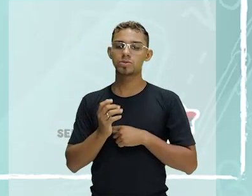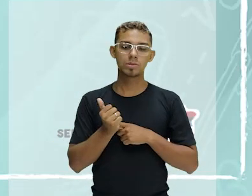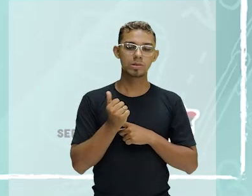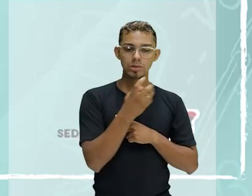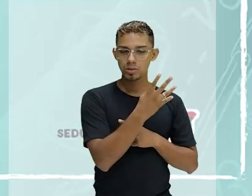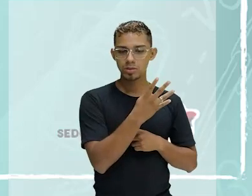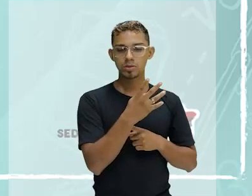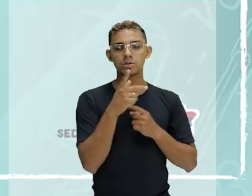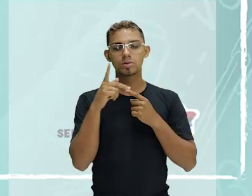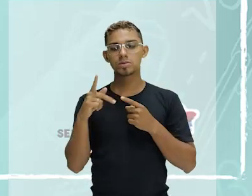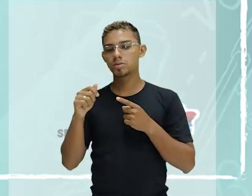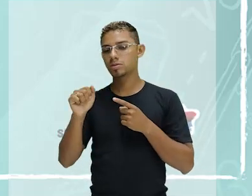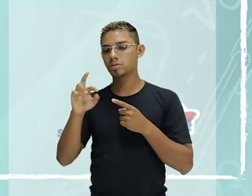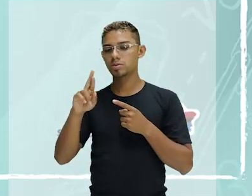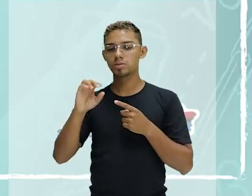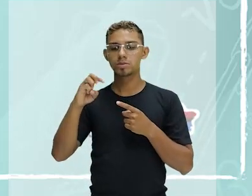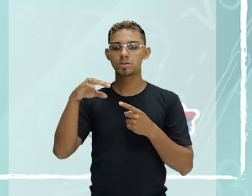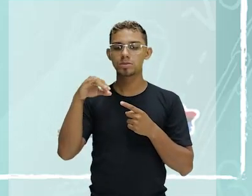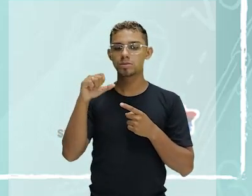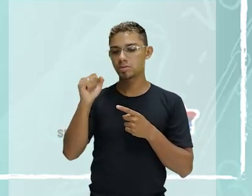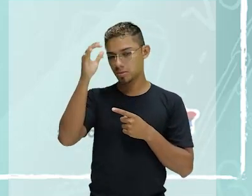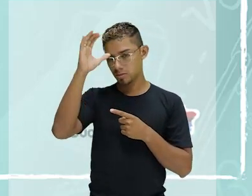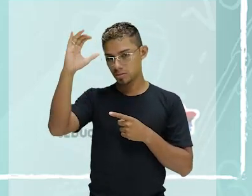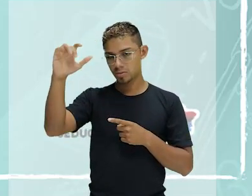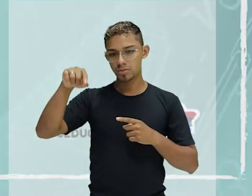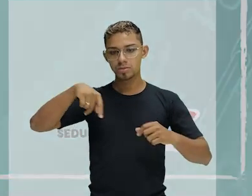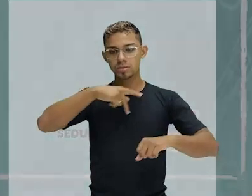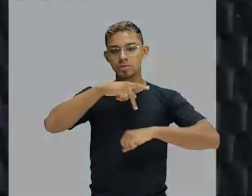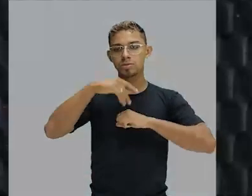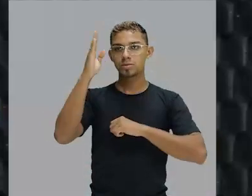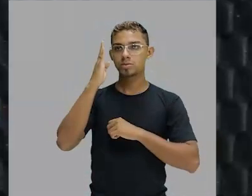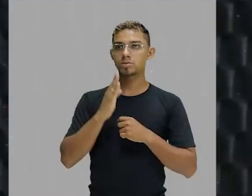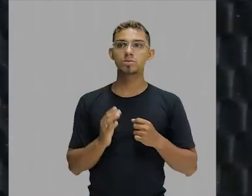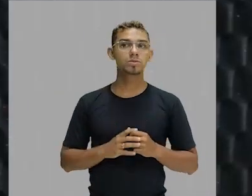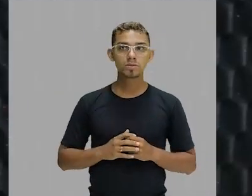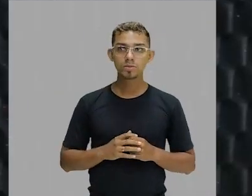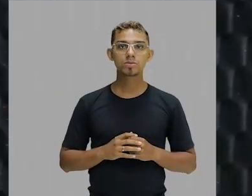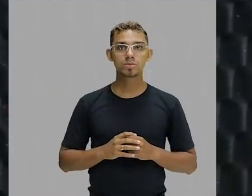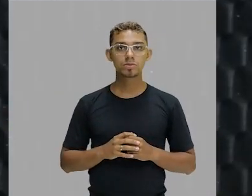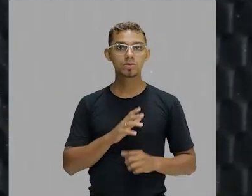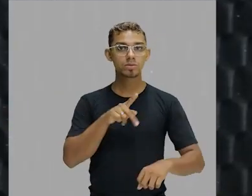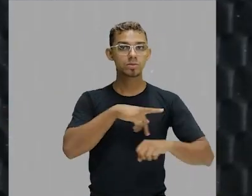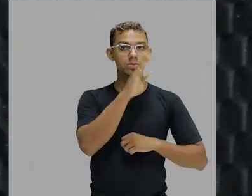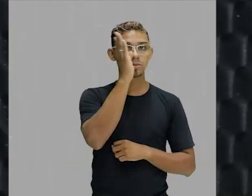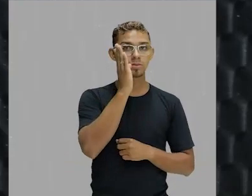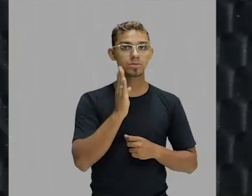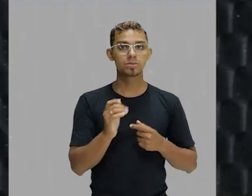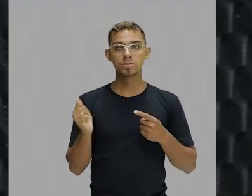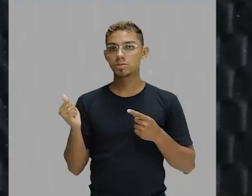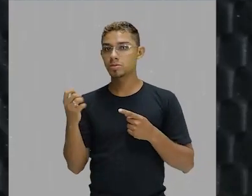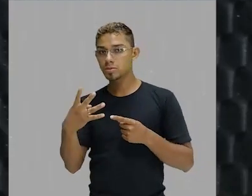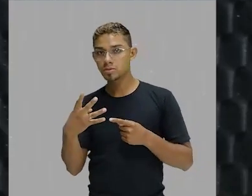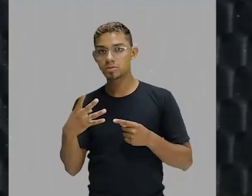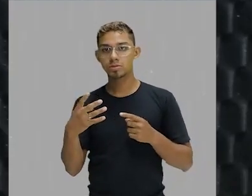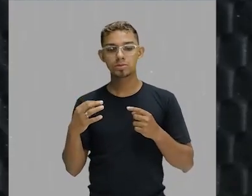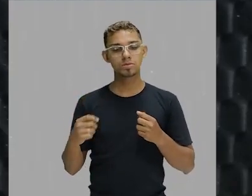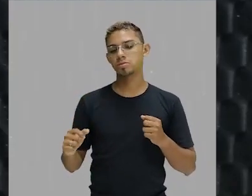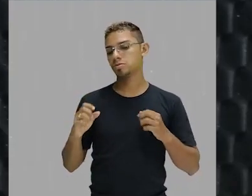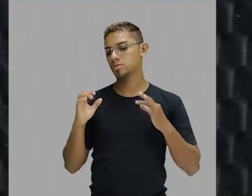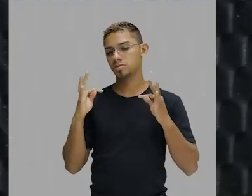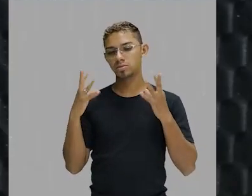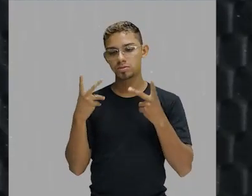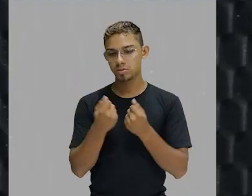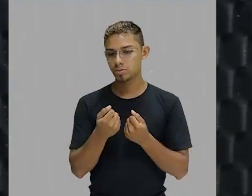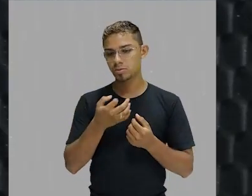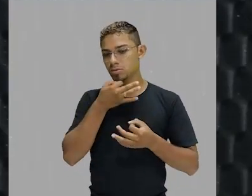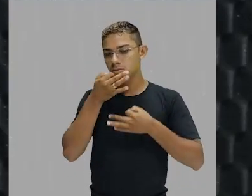14 patrimônios culturais da humanidade. No nosso país, somente 14 patrimônios, eu vou ver se eu consigo falar de todos eles, senão eu vou